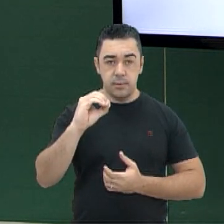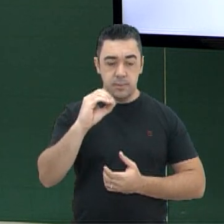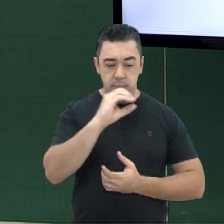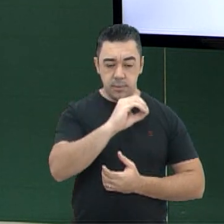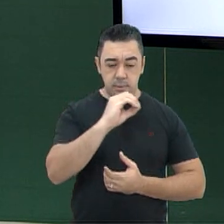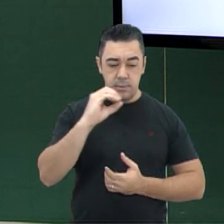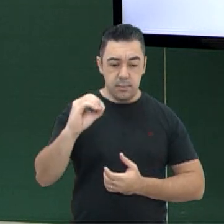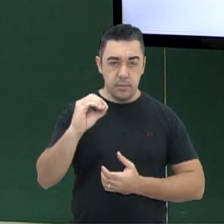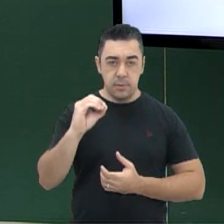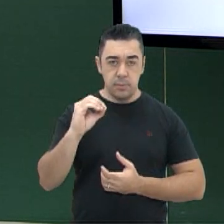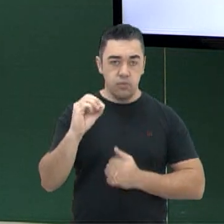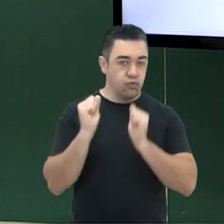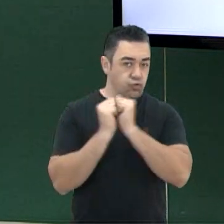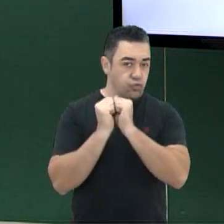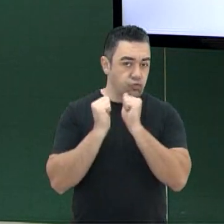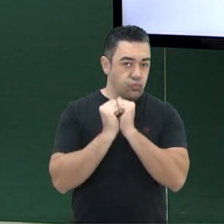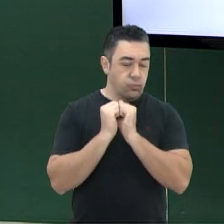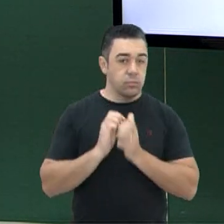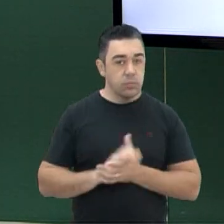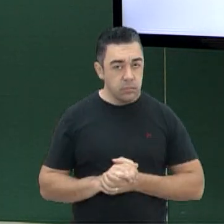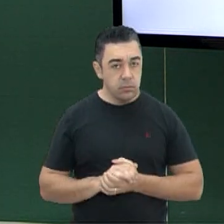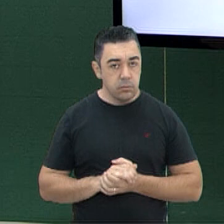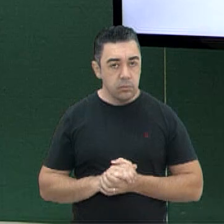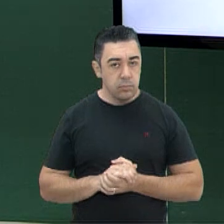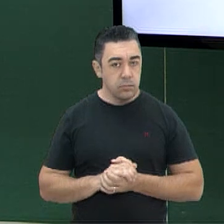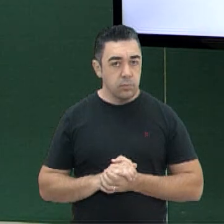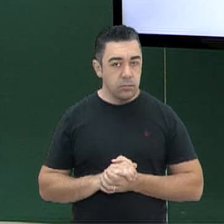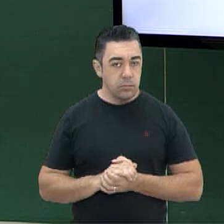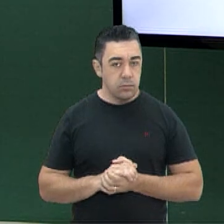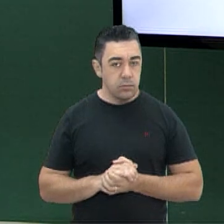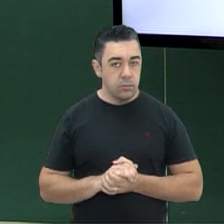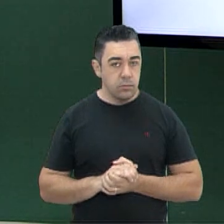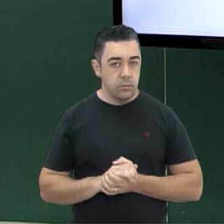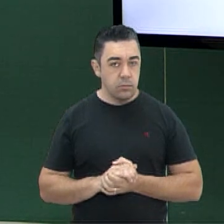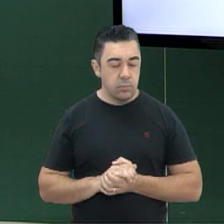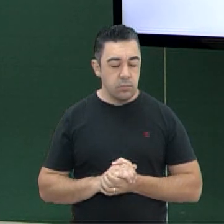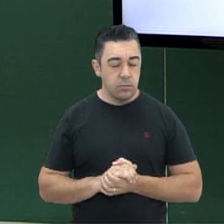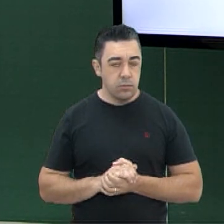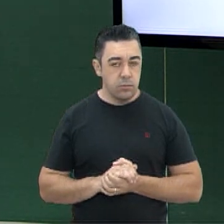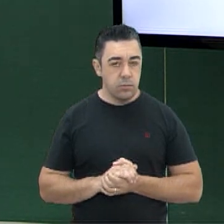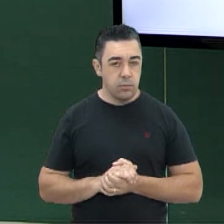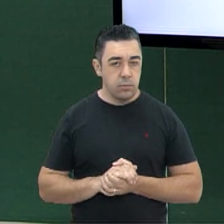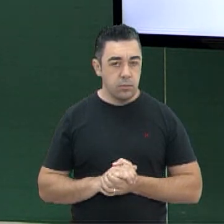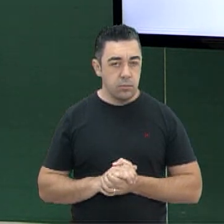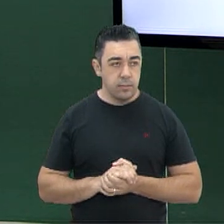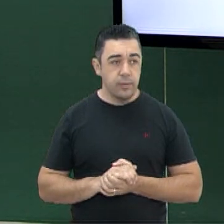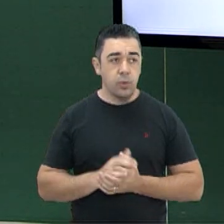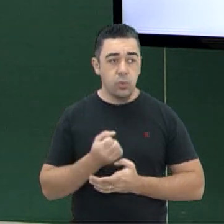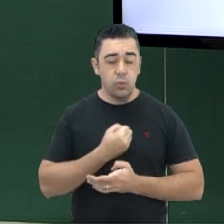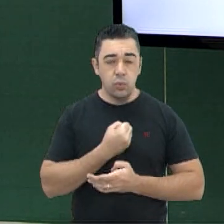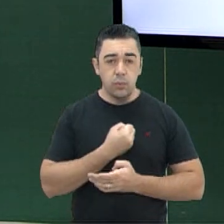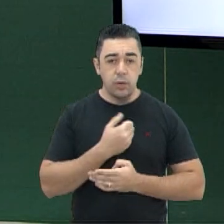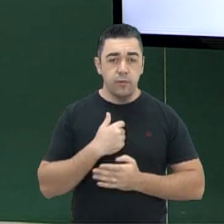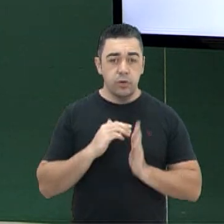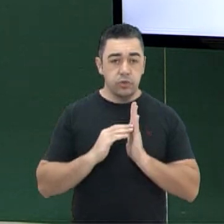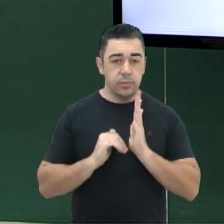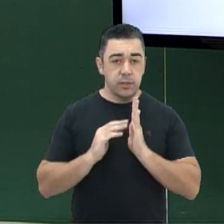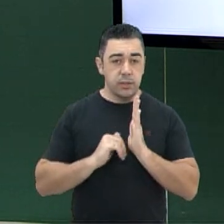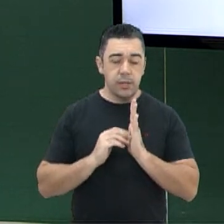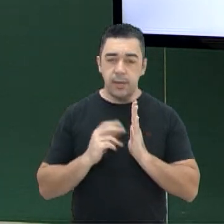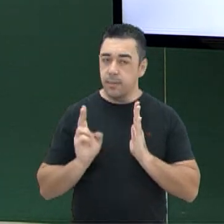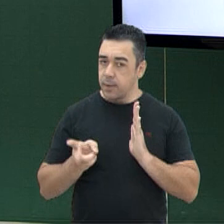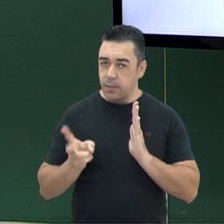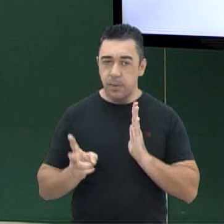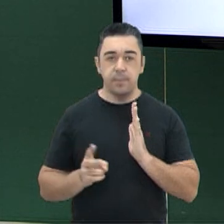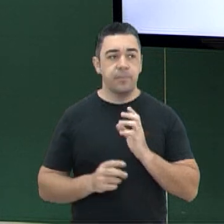que sobrou. 2 zeros, tá? 4 menos 3, 1, acrescentei 2 zeros. O número que eu vou subtrair, a ideia é a